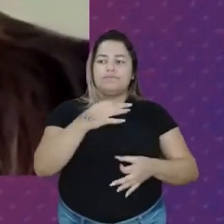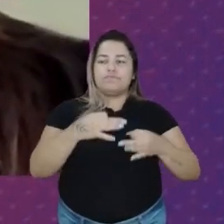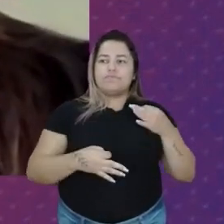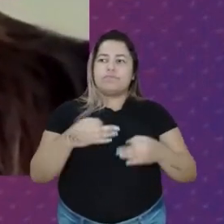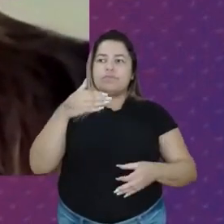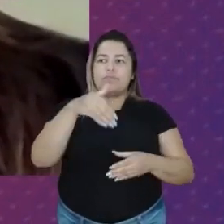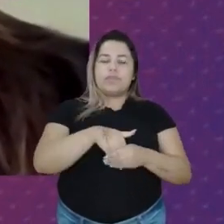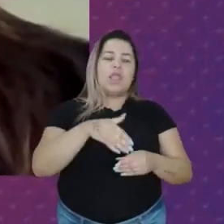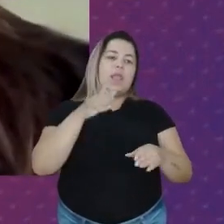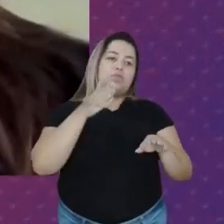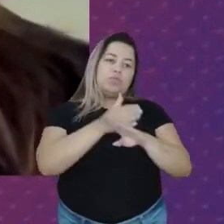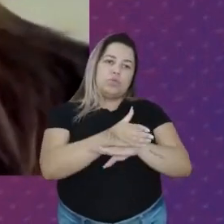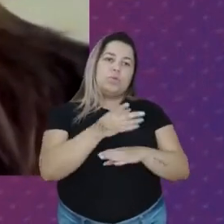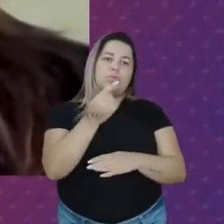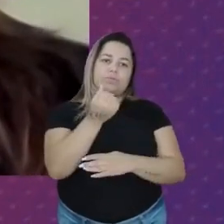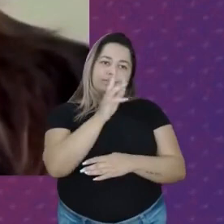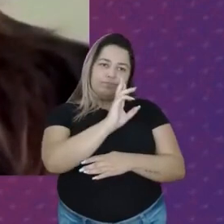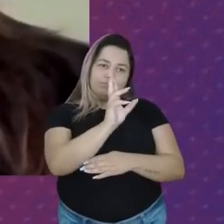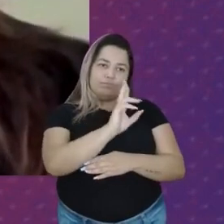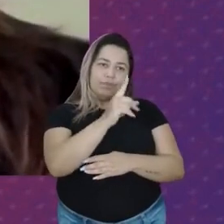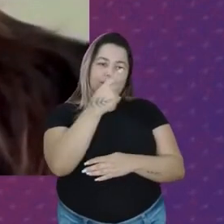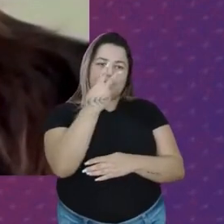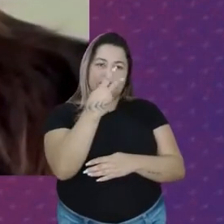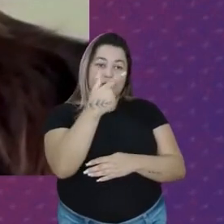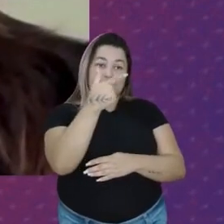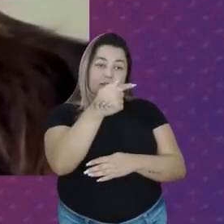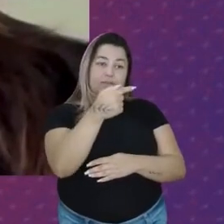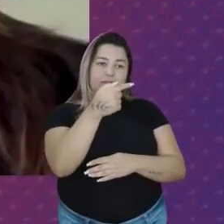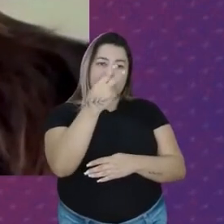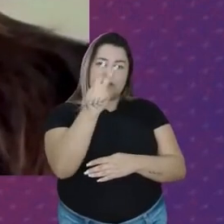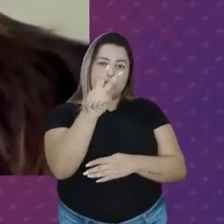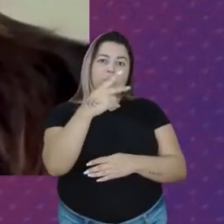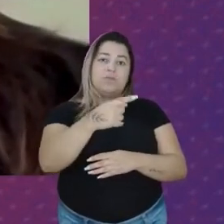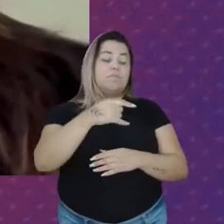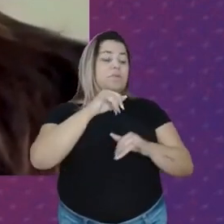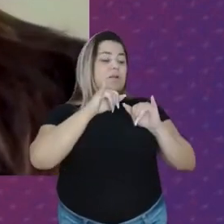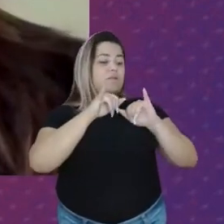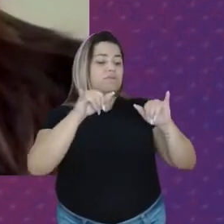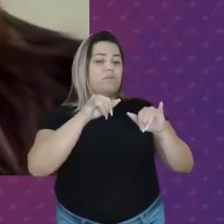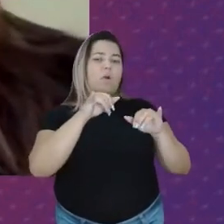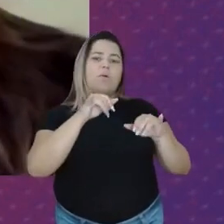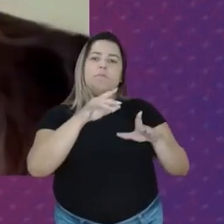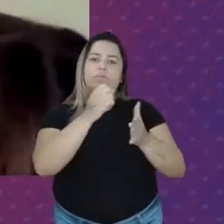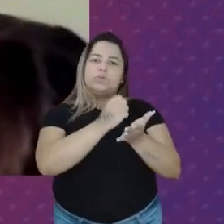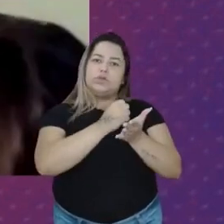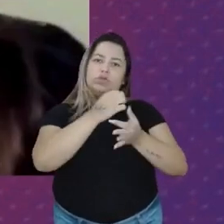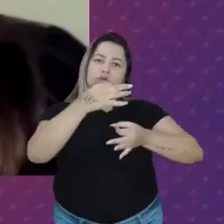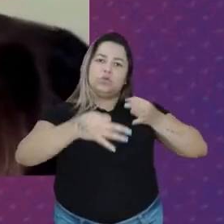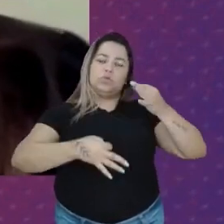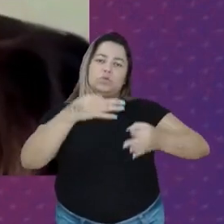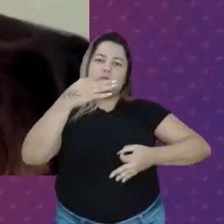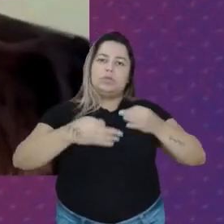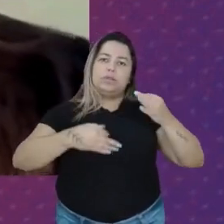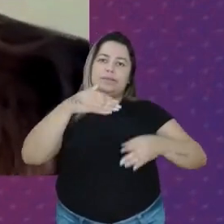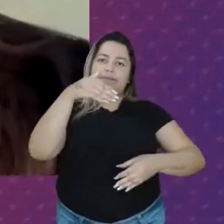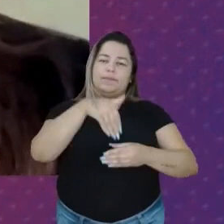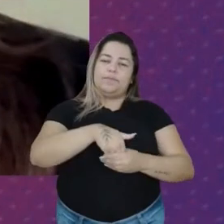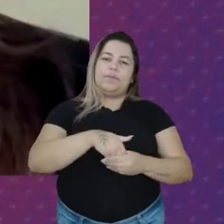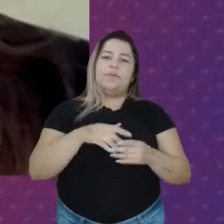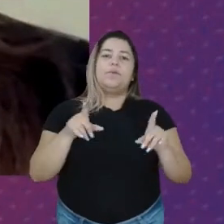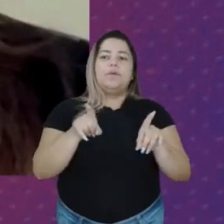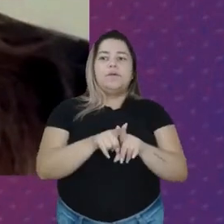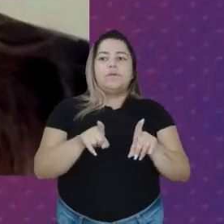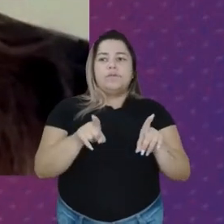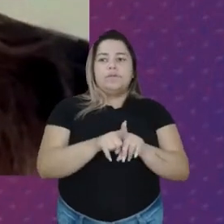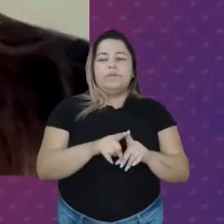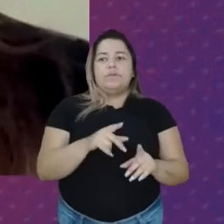dinheiro na conta bancária, tem até 72 horas para informar a Justiça Eleitoral. E aí, no meio da campanha, vai ter uma prestação